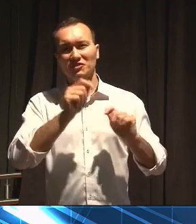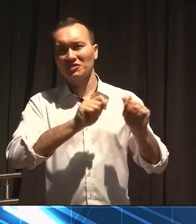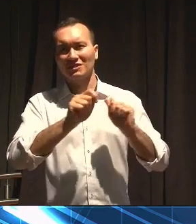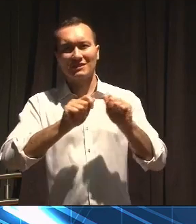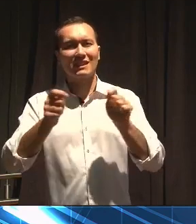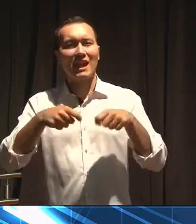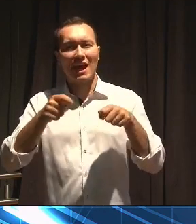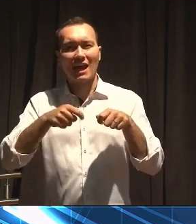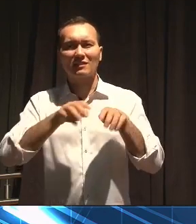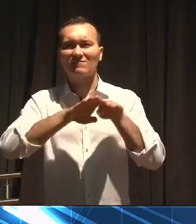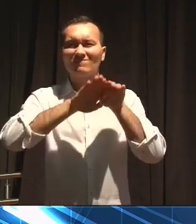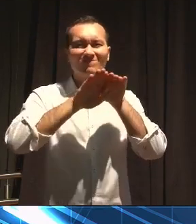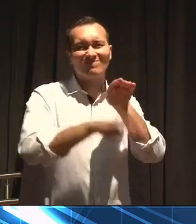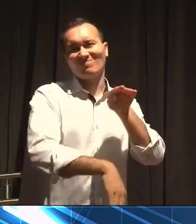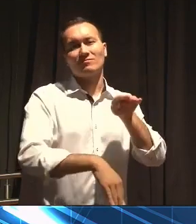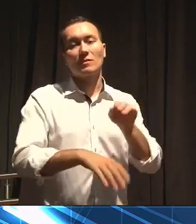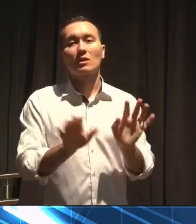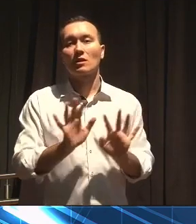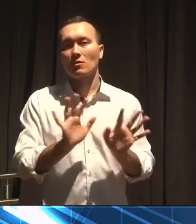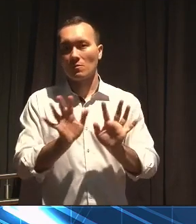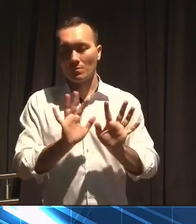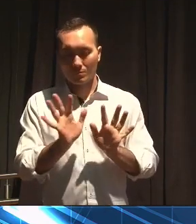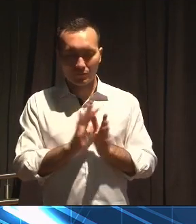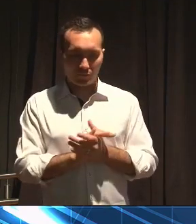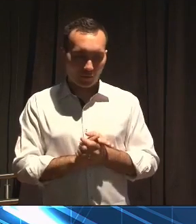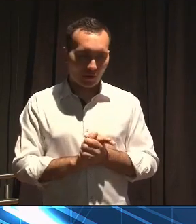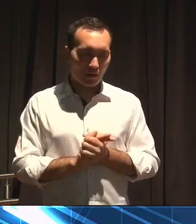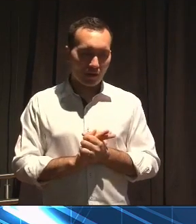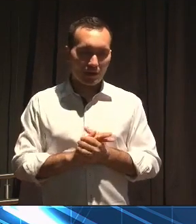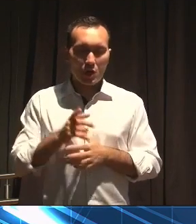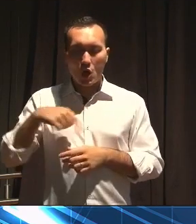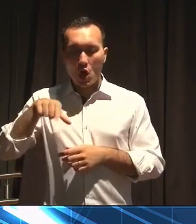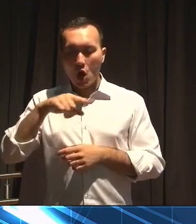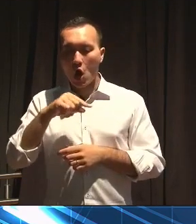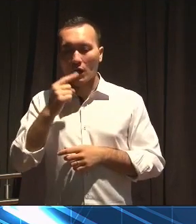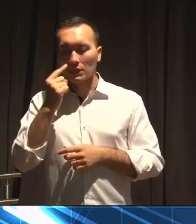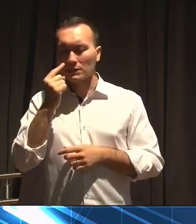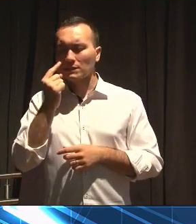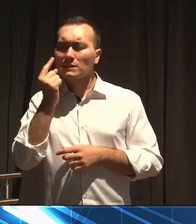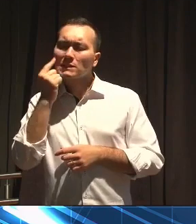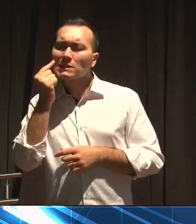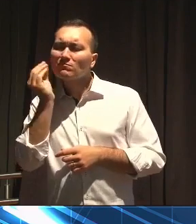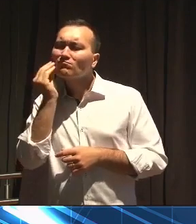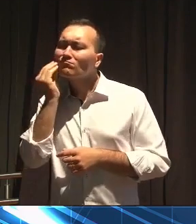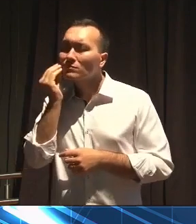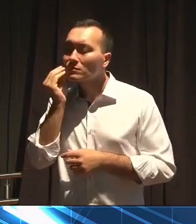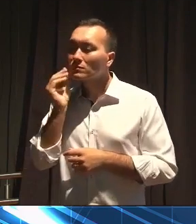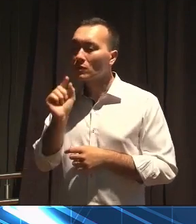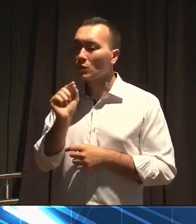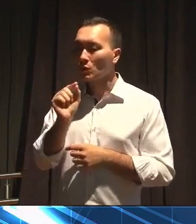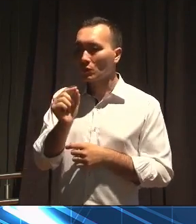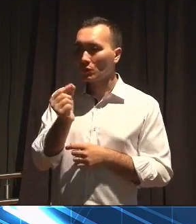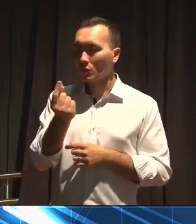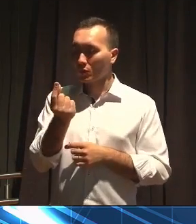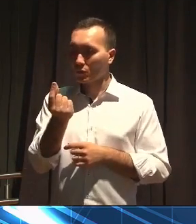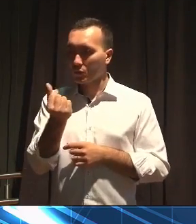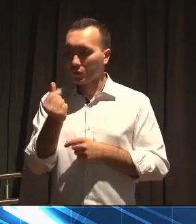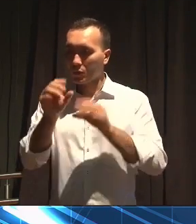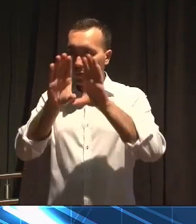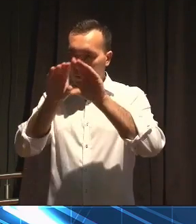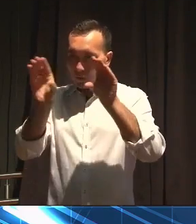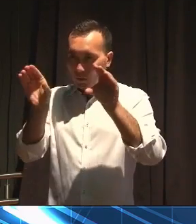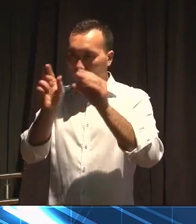coisa. Então, o que nós fizemos, né? Nós começamos a comparar esse número de consumo de cloud com o